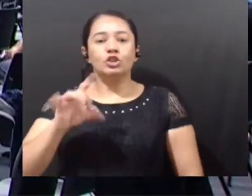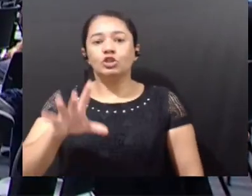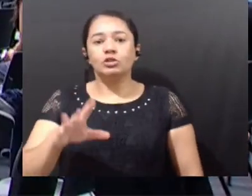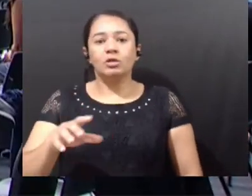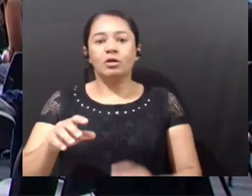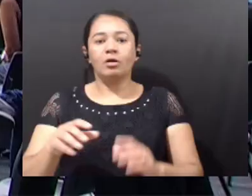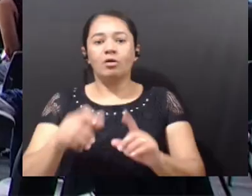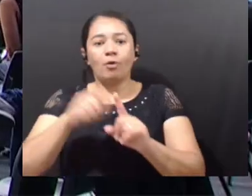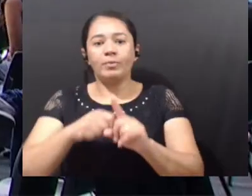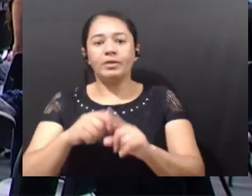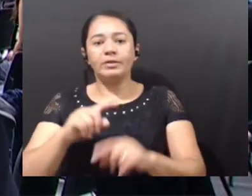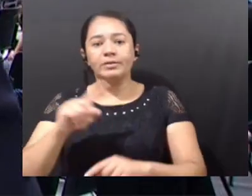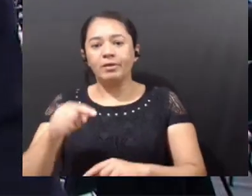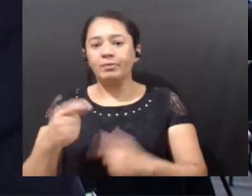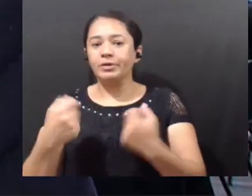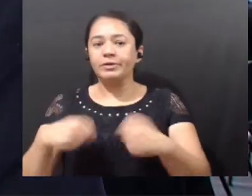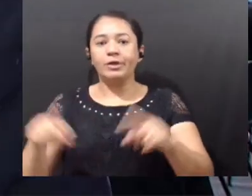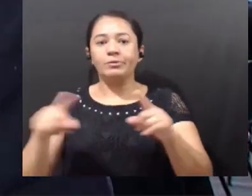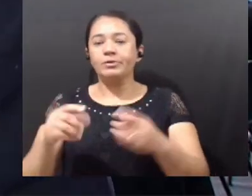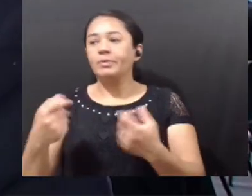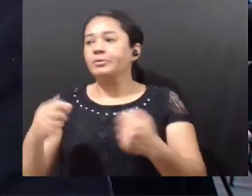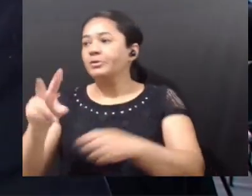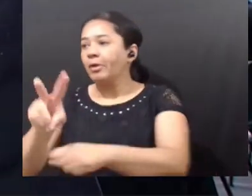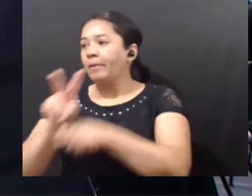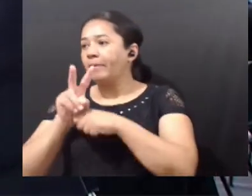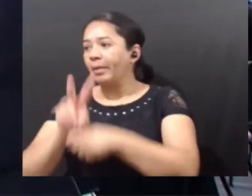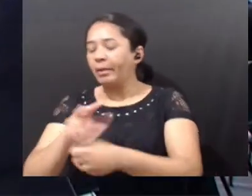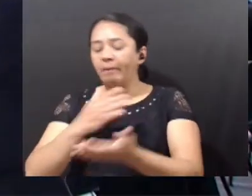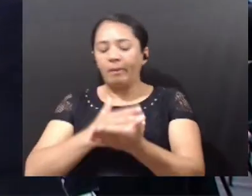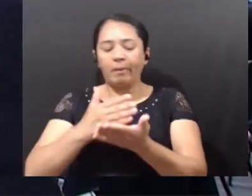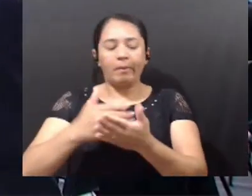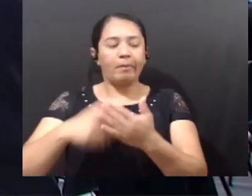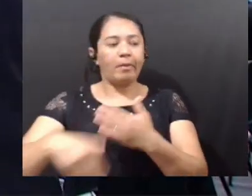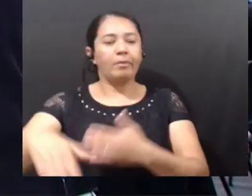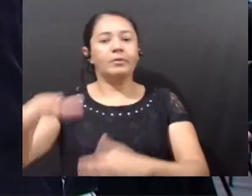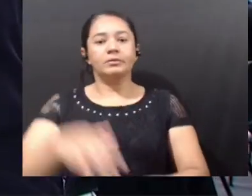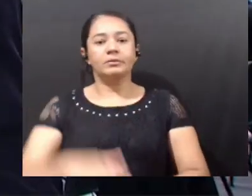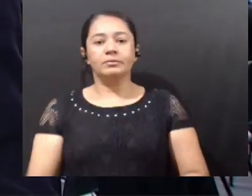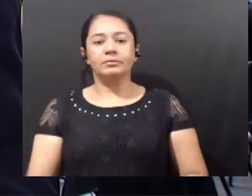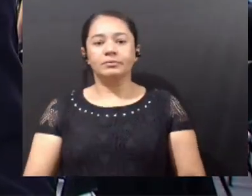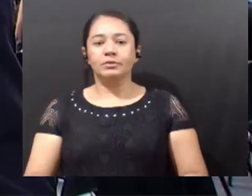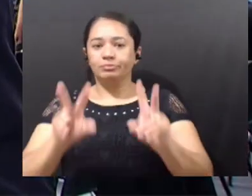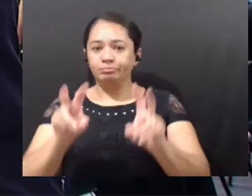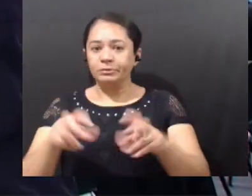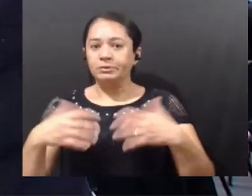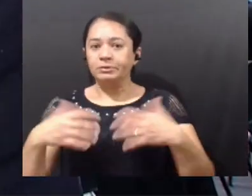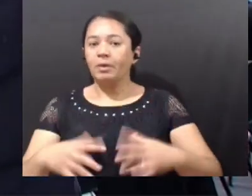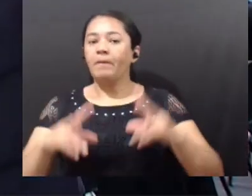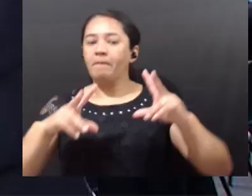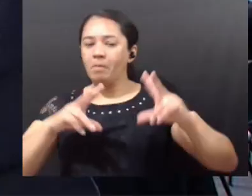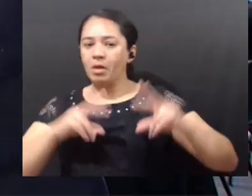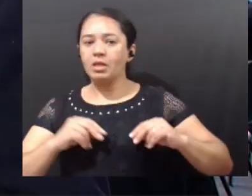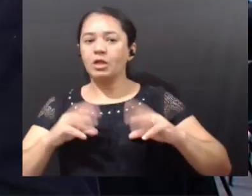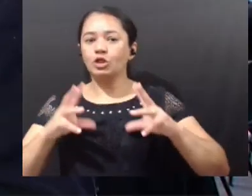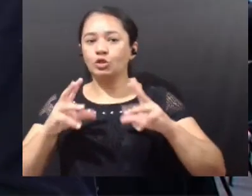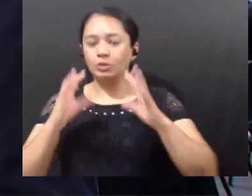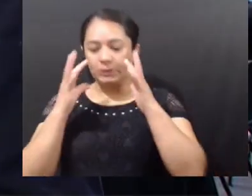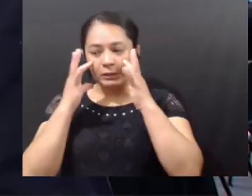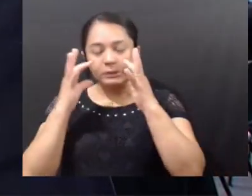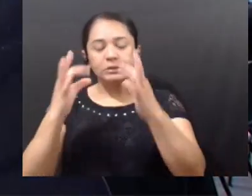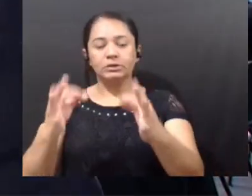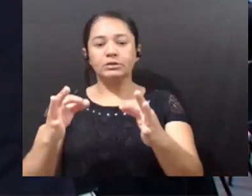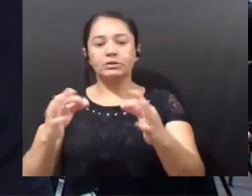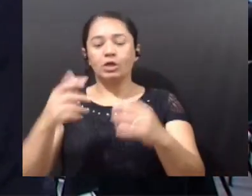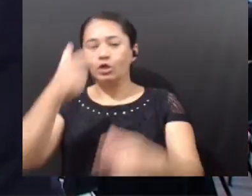teve que recorrer a empréstimos, financiamentos e por aí vai. Então é um tema realmente que merece total atenção e essa conscientização que eu